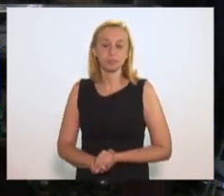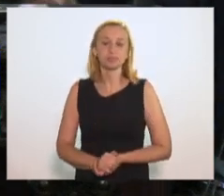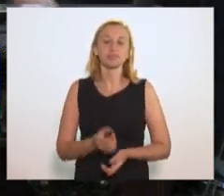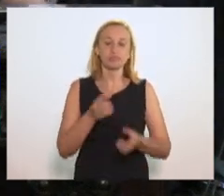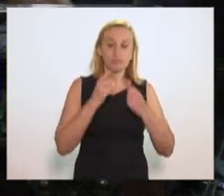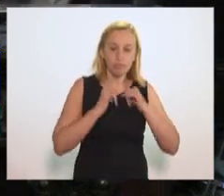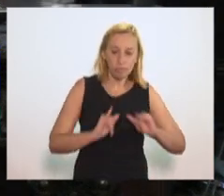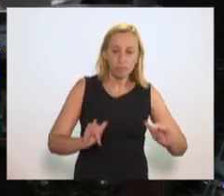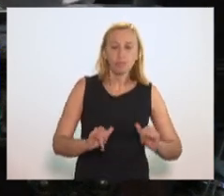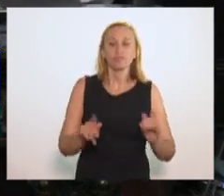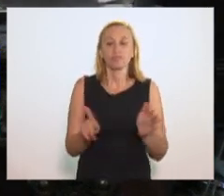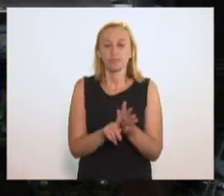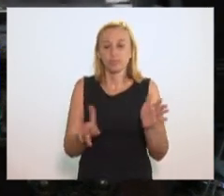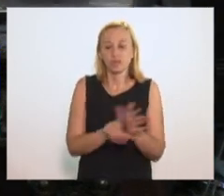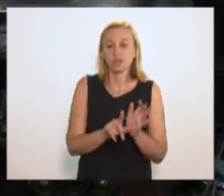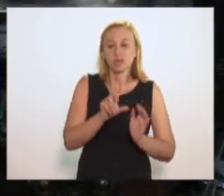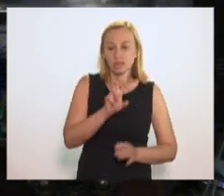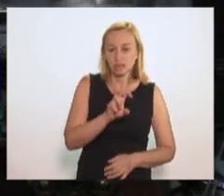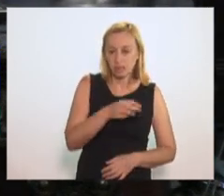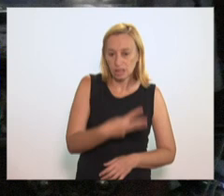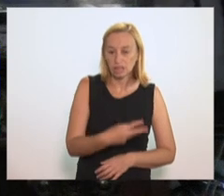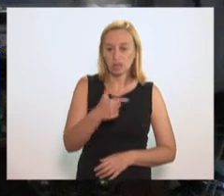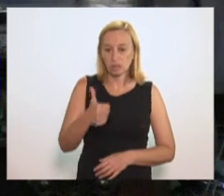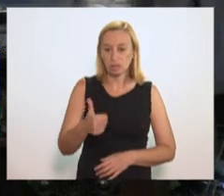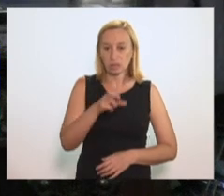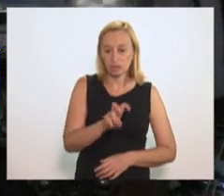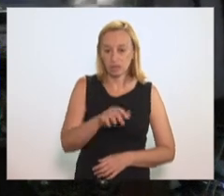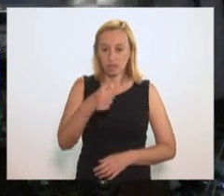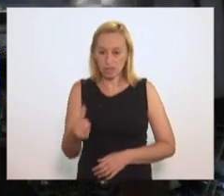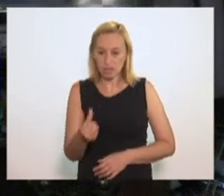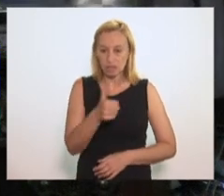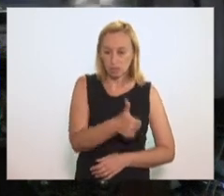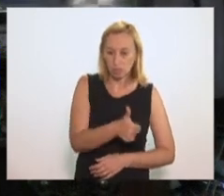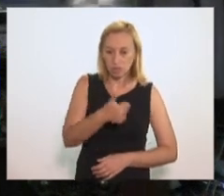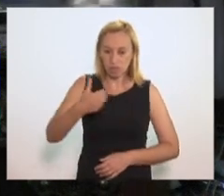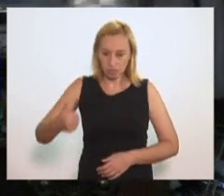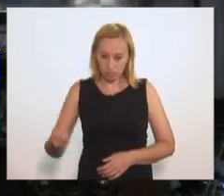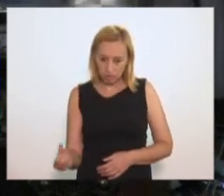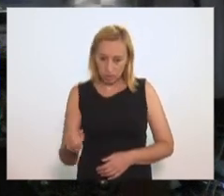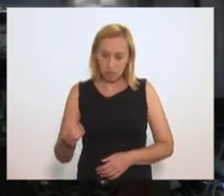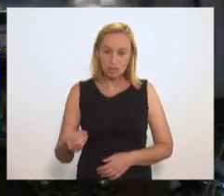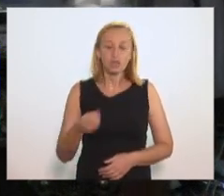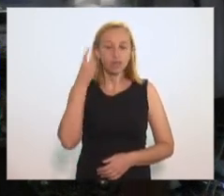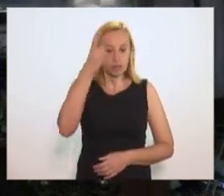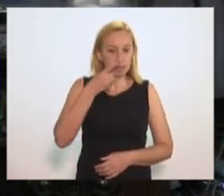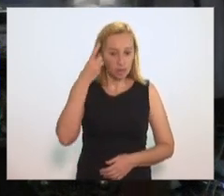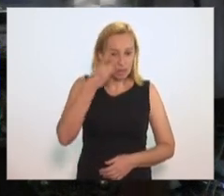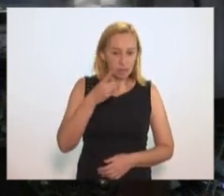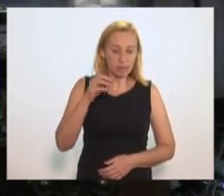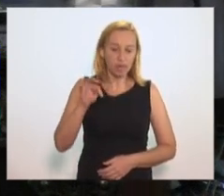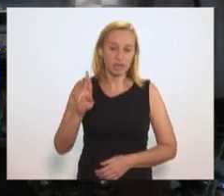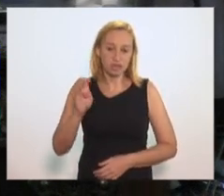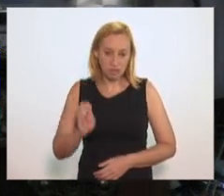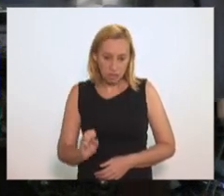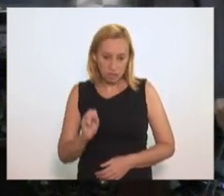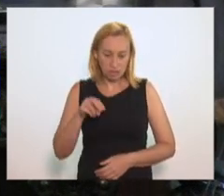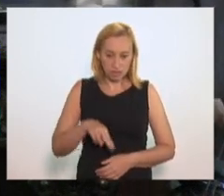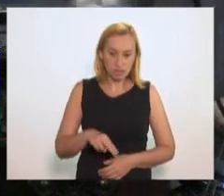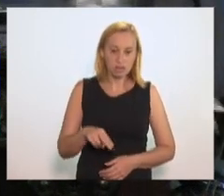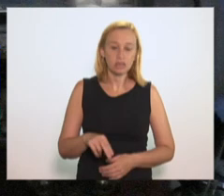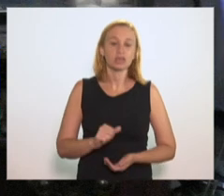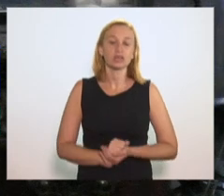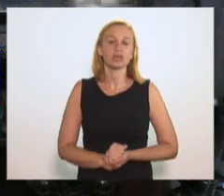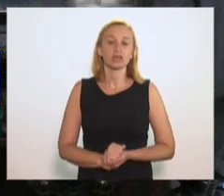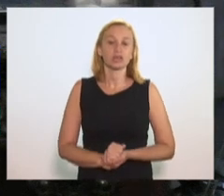anuncio o projeto de lei 3156 de 2020 de autoria deputado Luiz Martins que instituiu o dia estadual do Beach Soccer e da outras